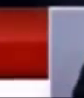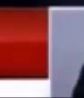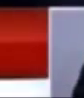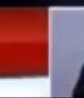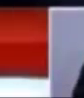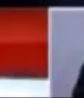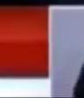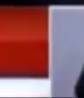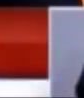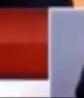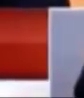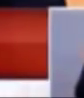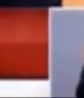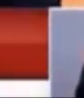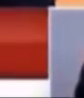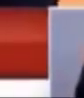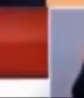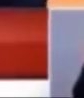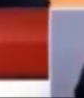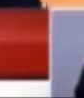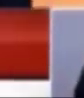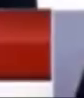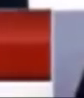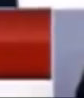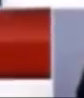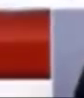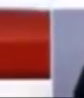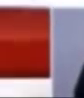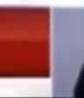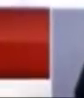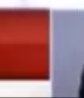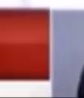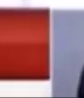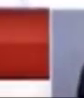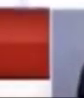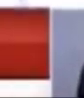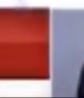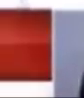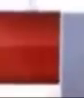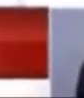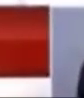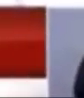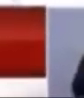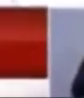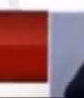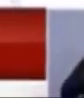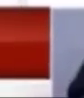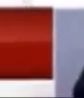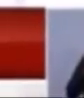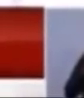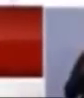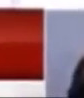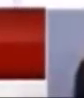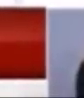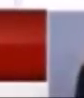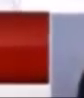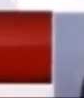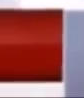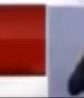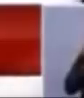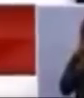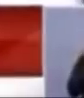quiseram dar foi o momento em que uma intervenção na nave fic é teve 147